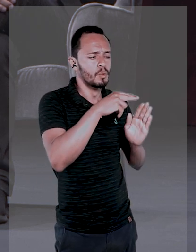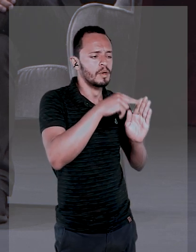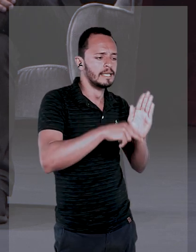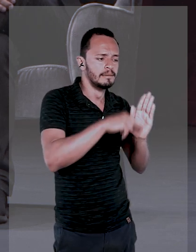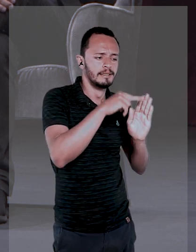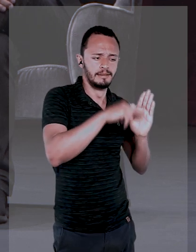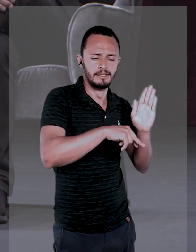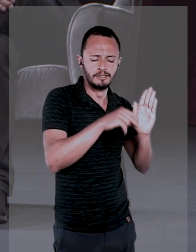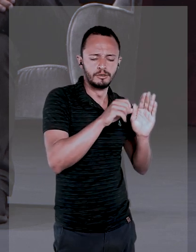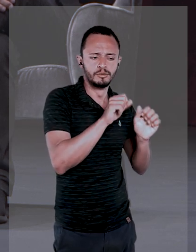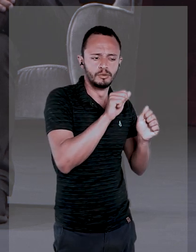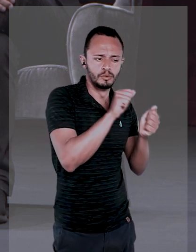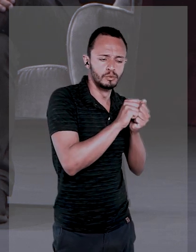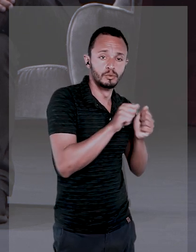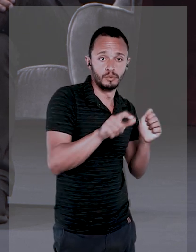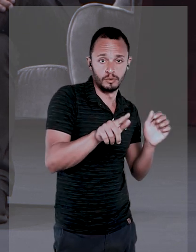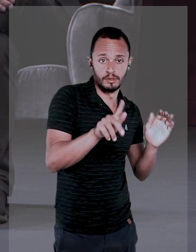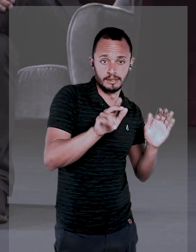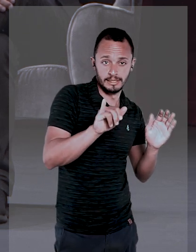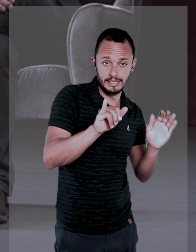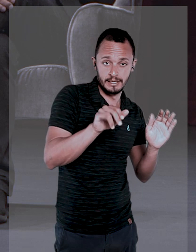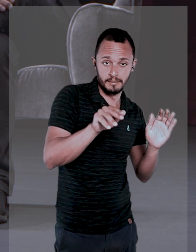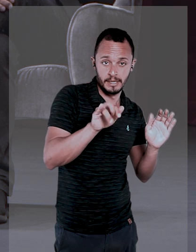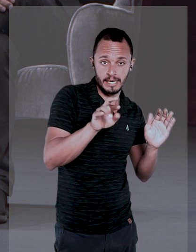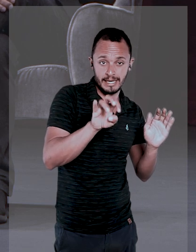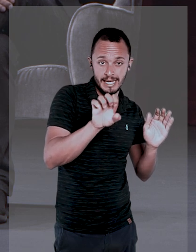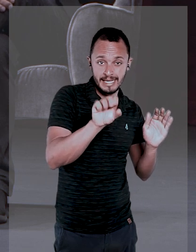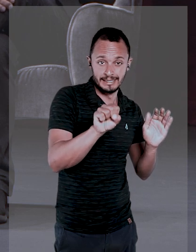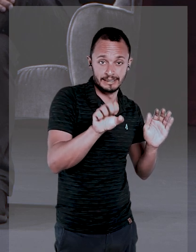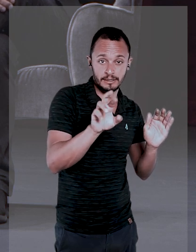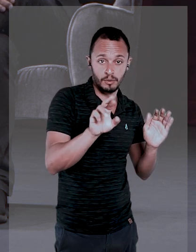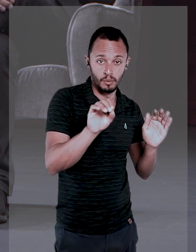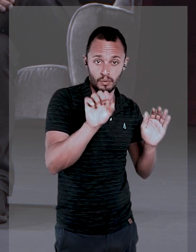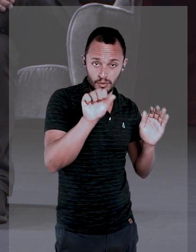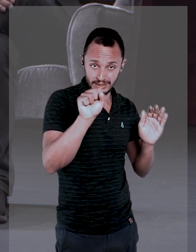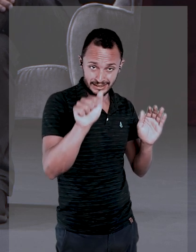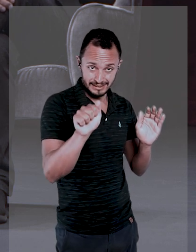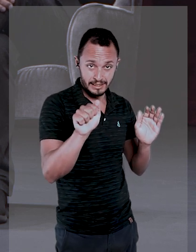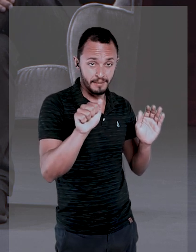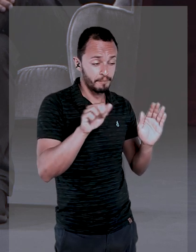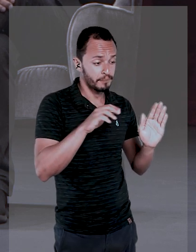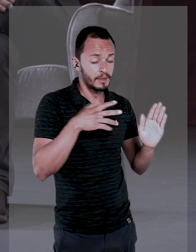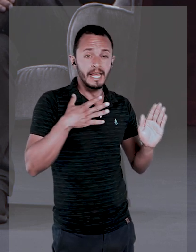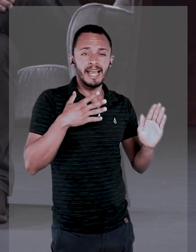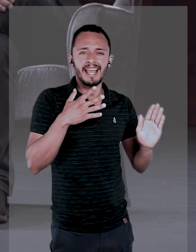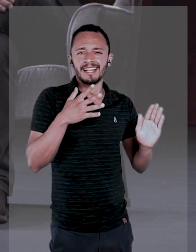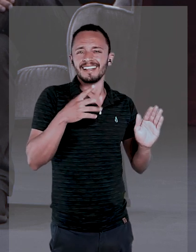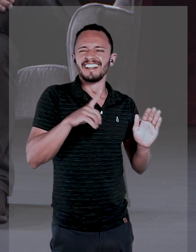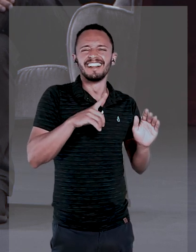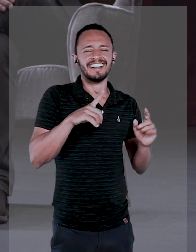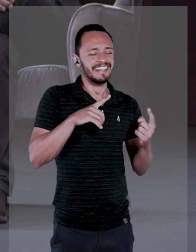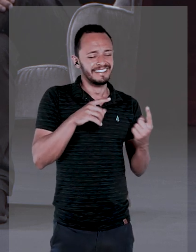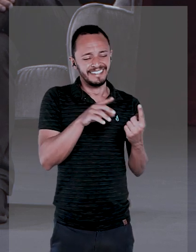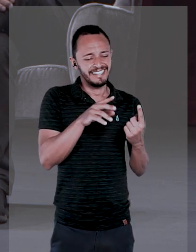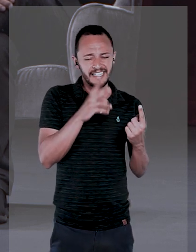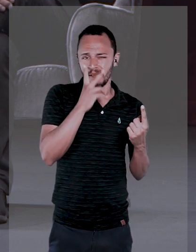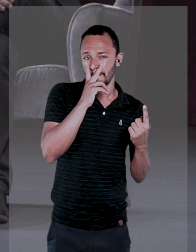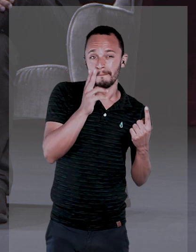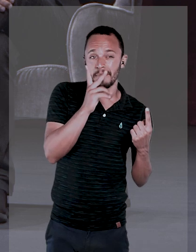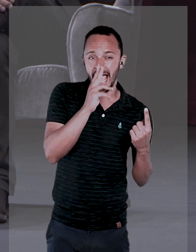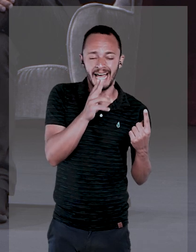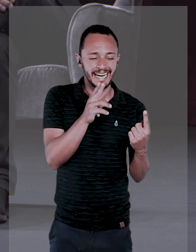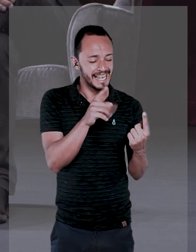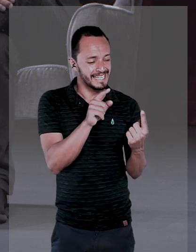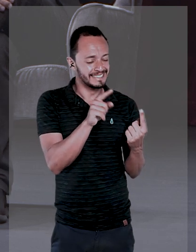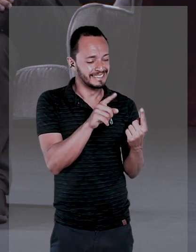em alguma entrevista que você gosta do Guimarães Rosa, né? E se algum personagem ou algum momento do livro você se inspirou